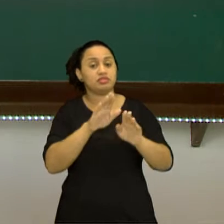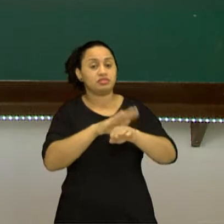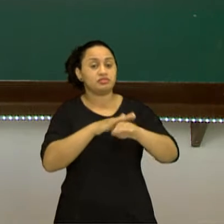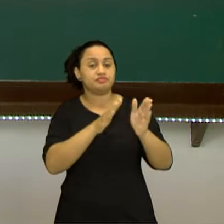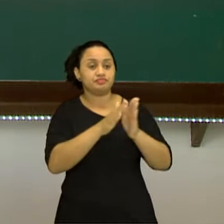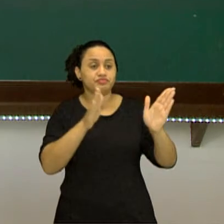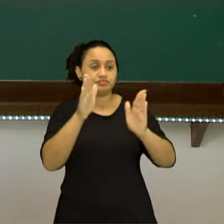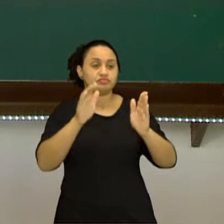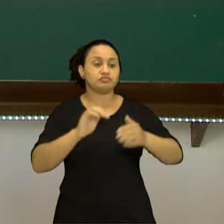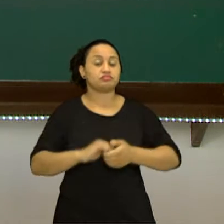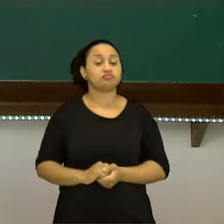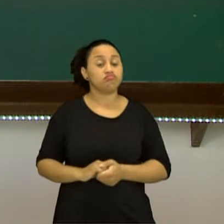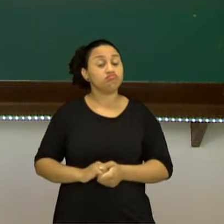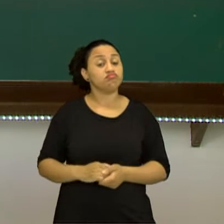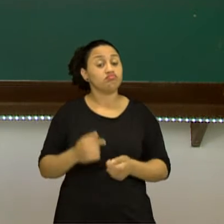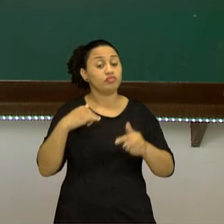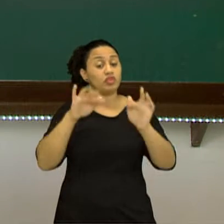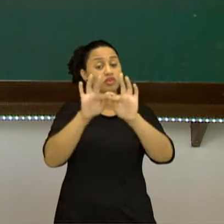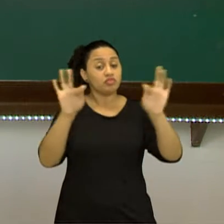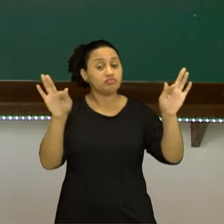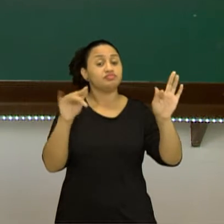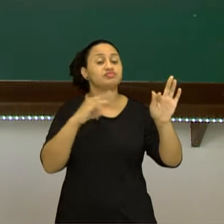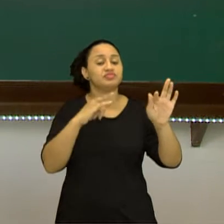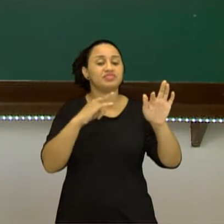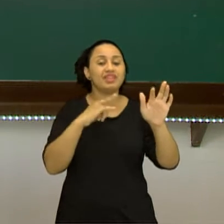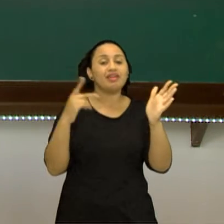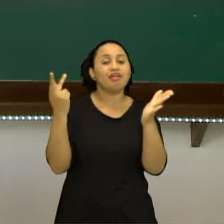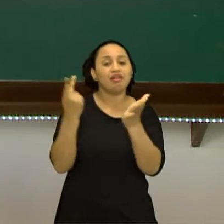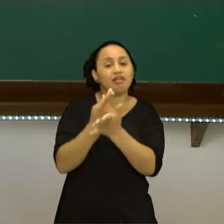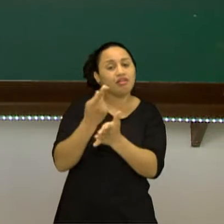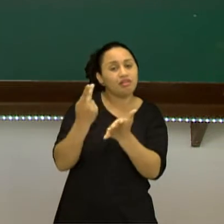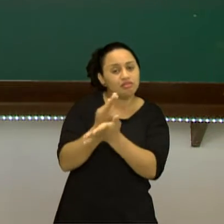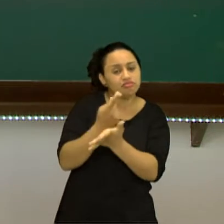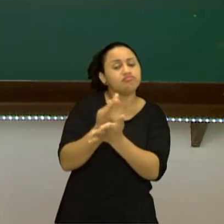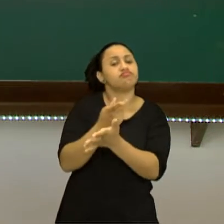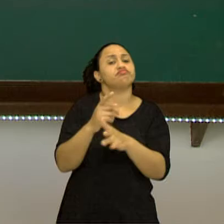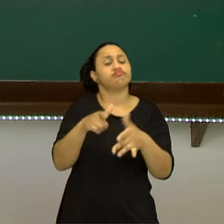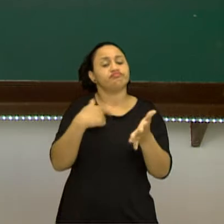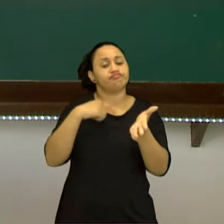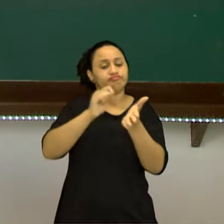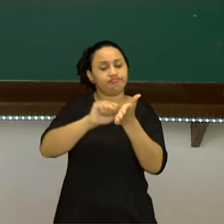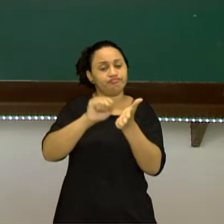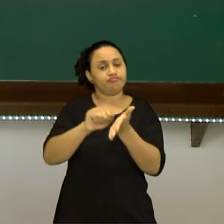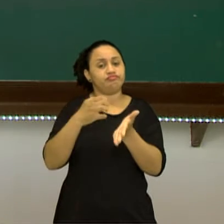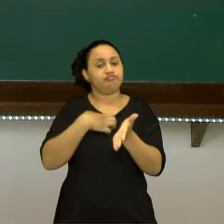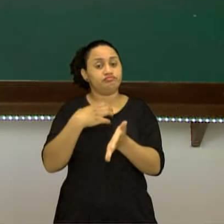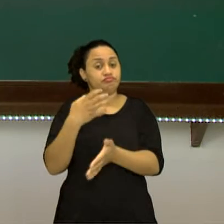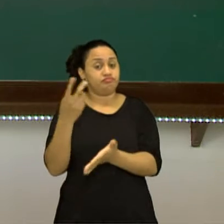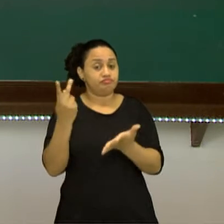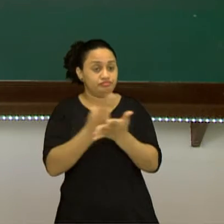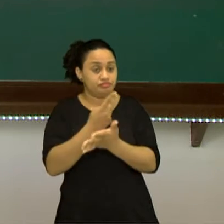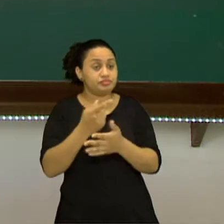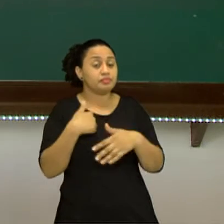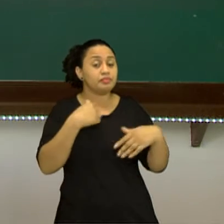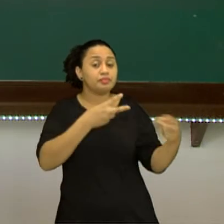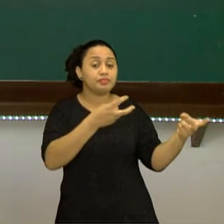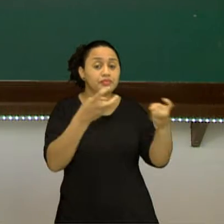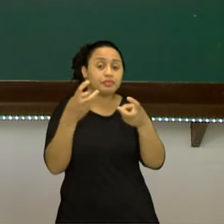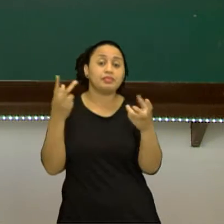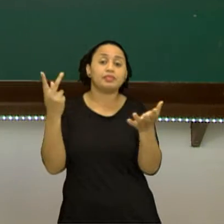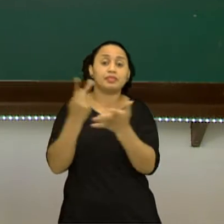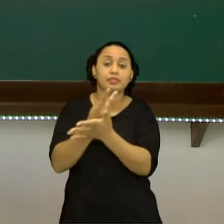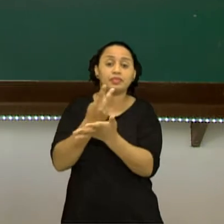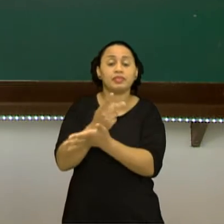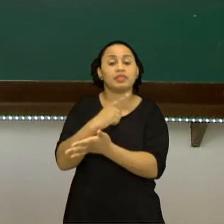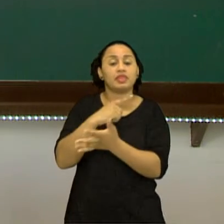a frase a seguir propositalmente contém erros, né? Então foi escrita de forma errada. Identifique esses erros